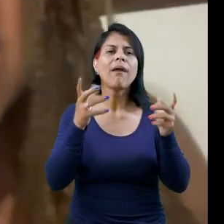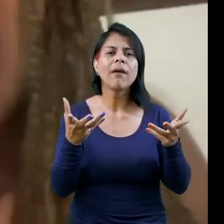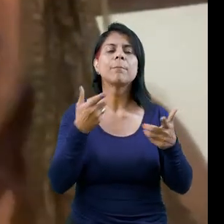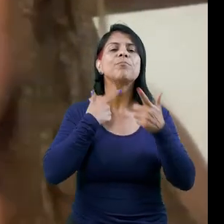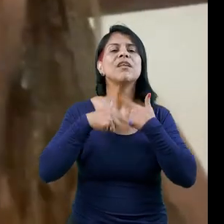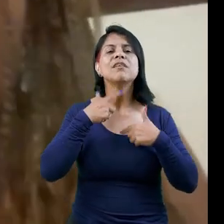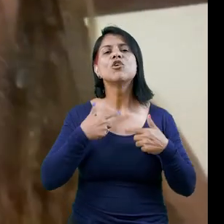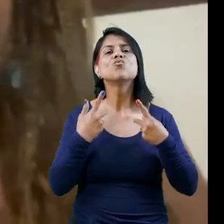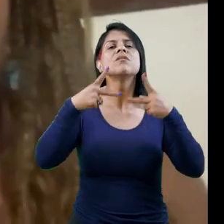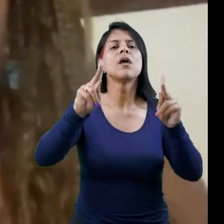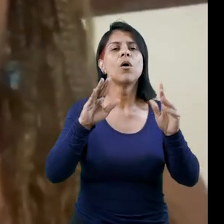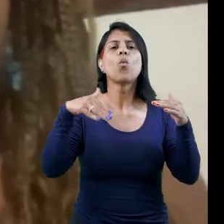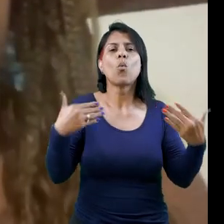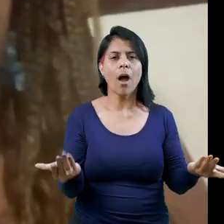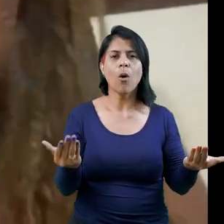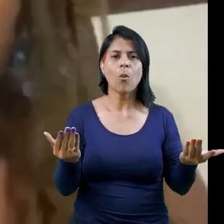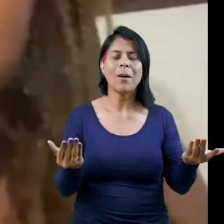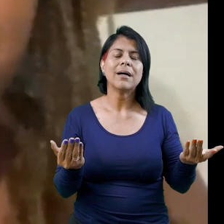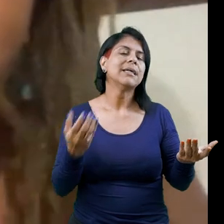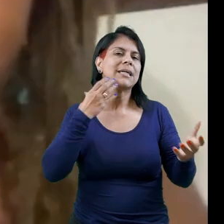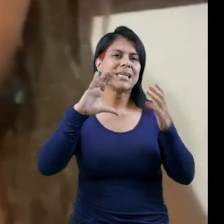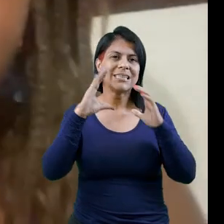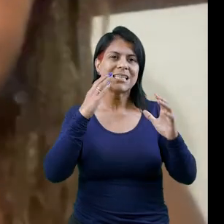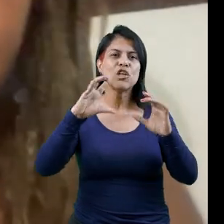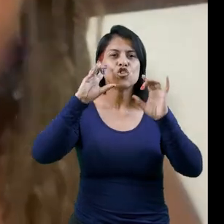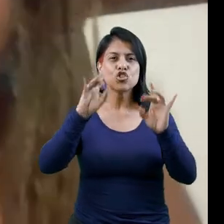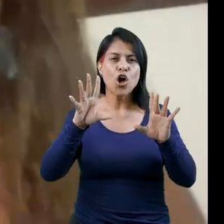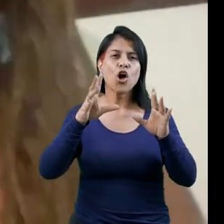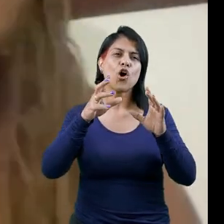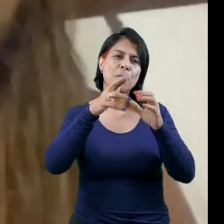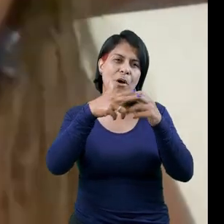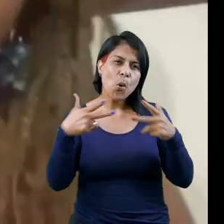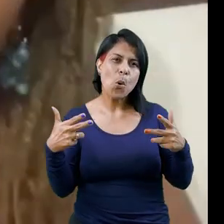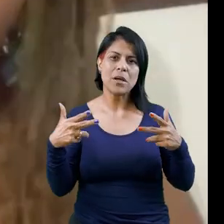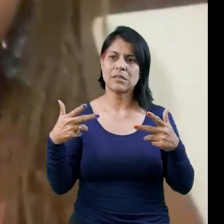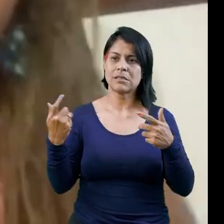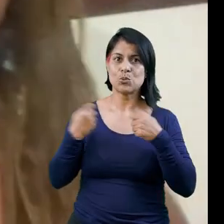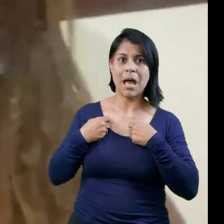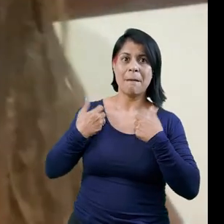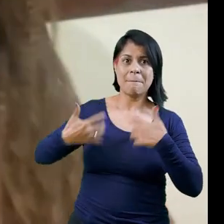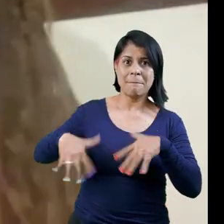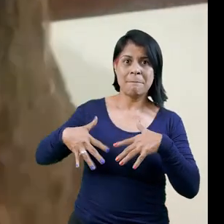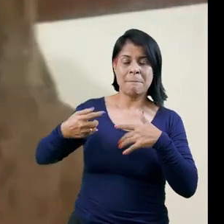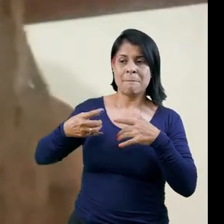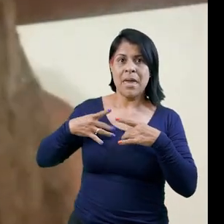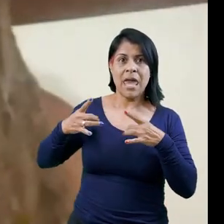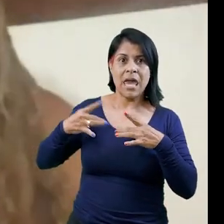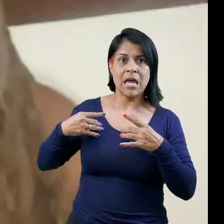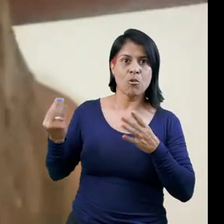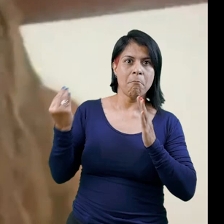desejo de cantar, além de ser sobre as coisas que nos amedrontam ou que nos